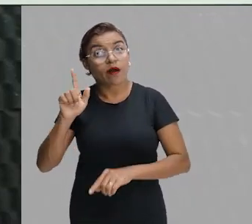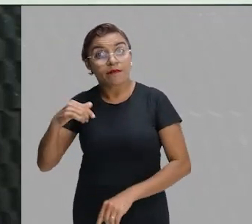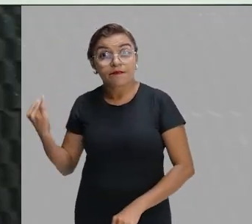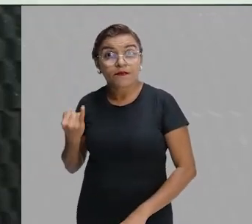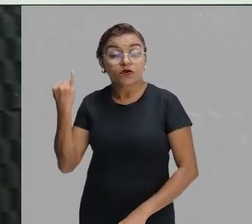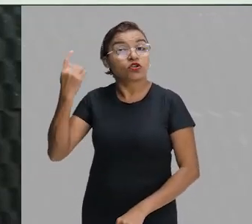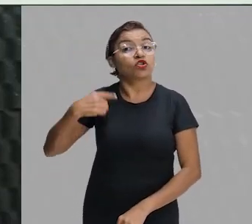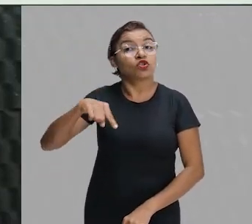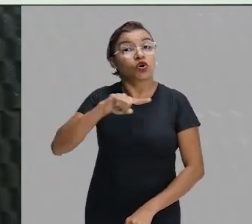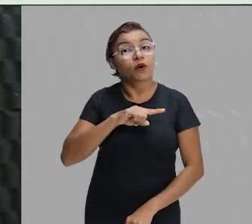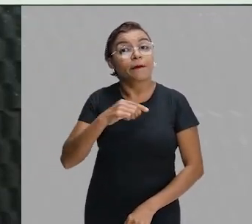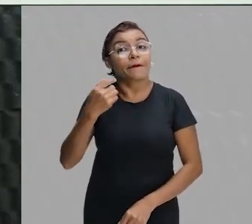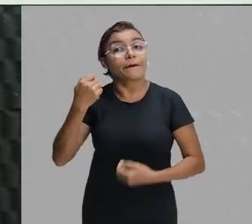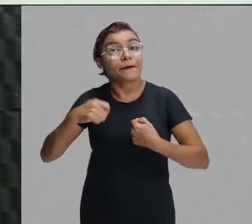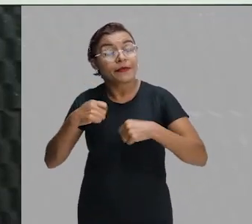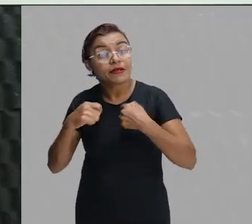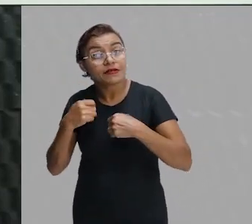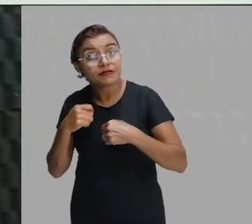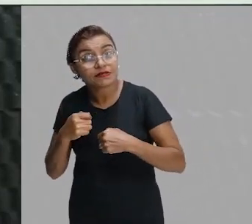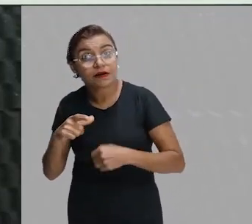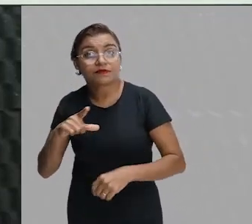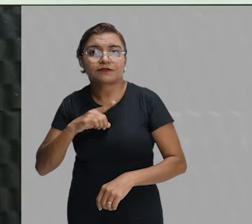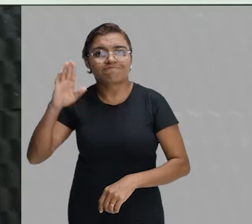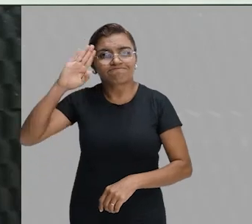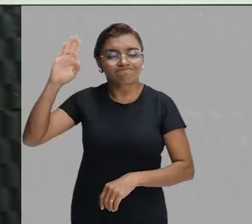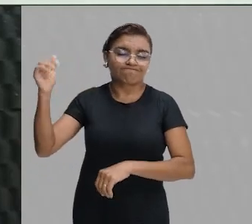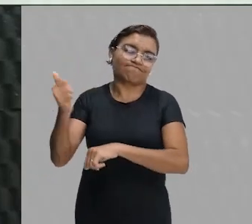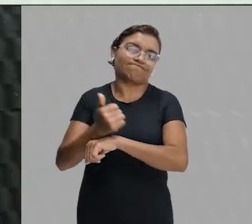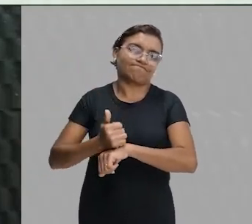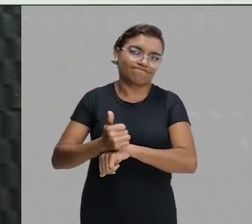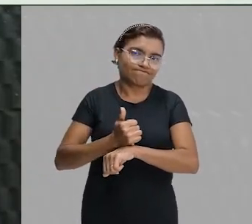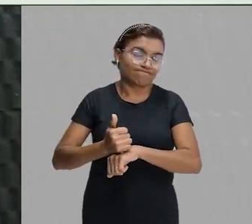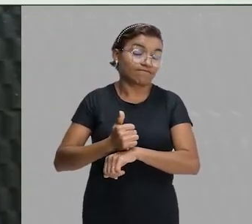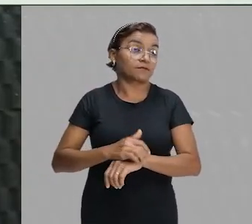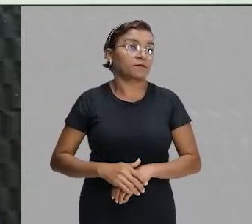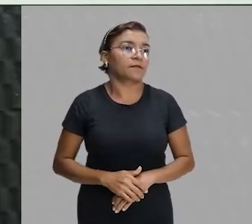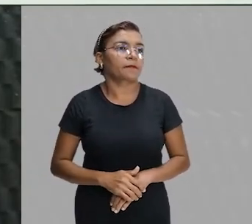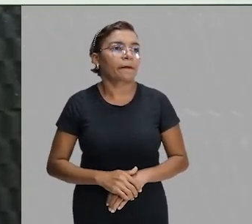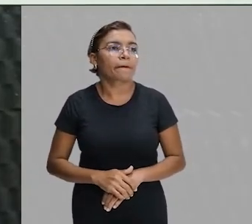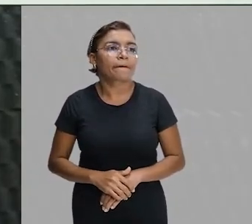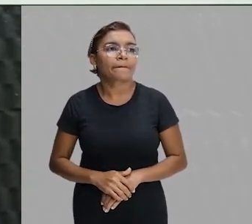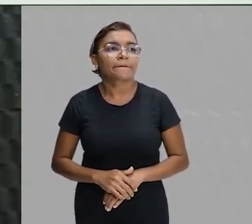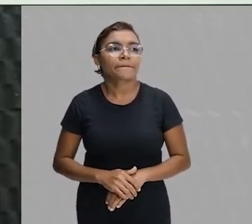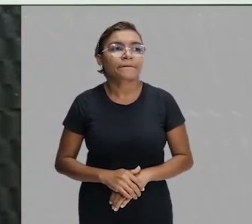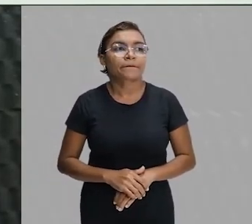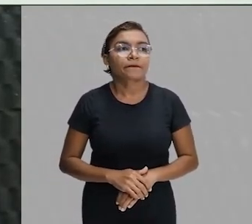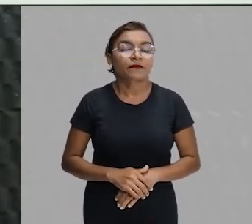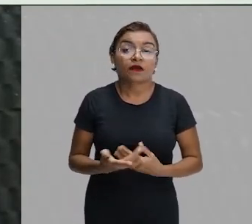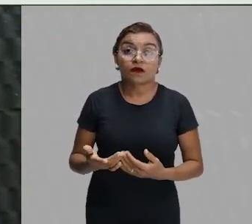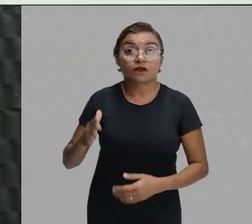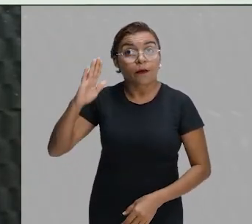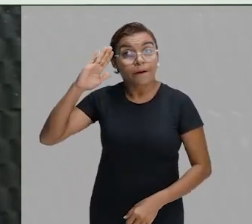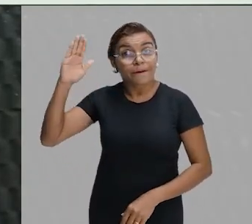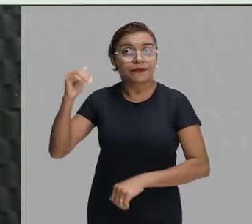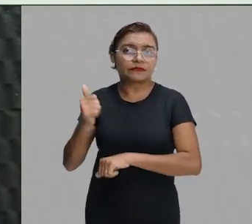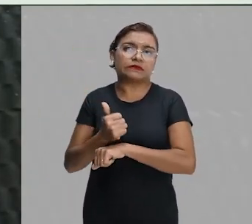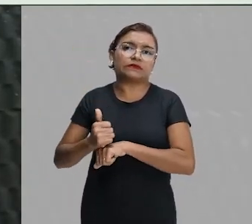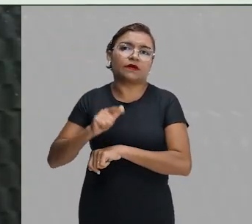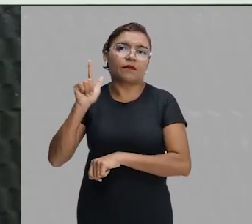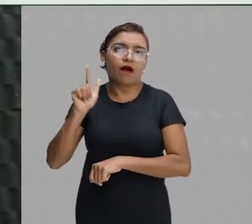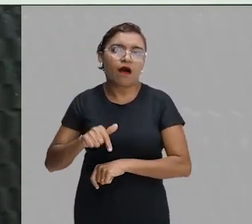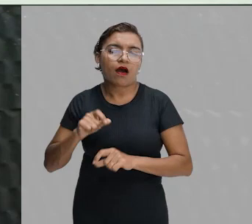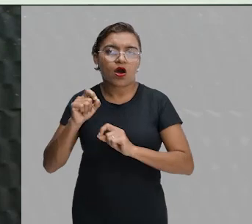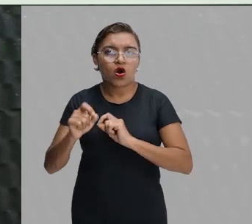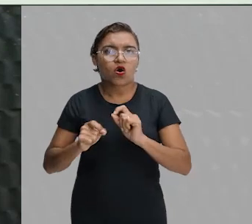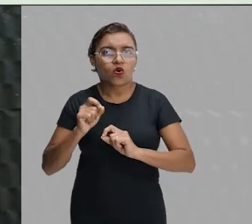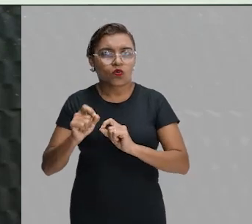mas nós precisamos partir de princípios, ok? Olha só, o princípio já está sendo colocado, é o ponto